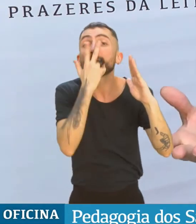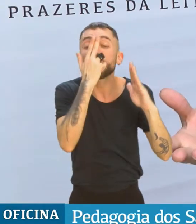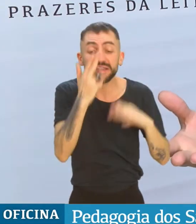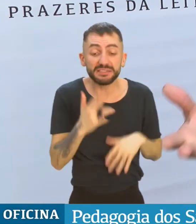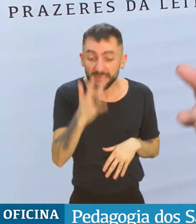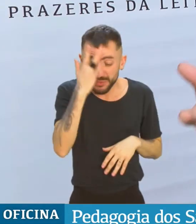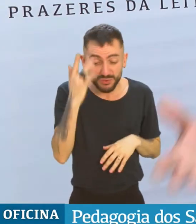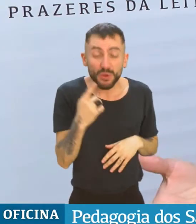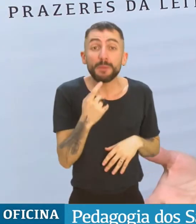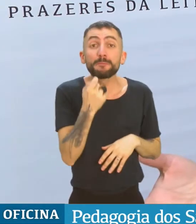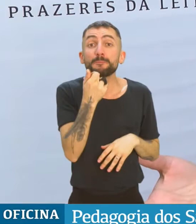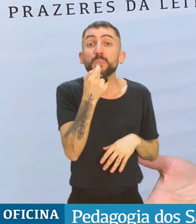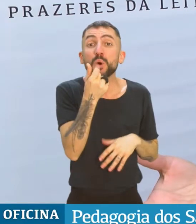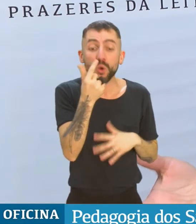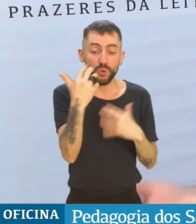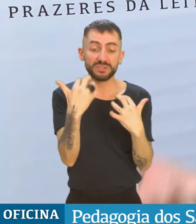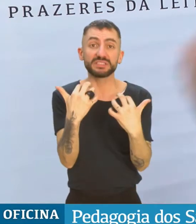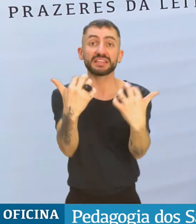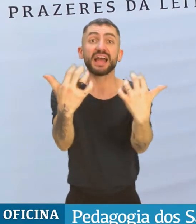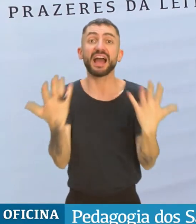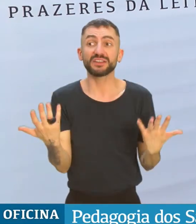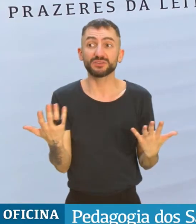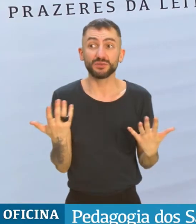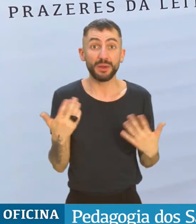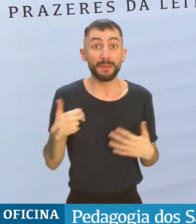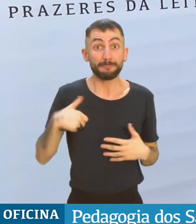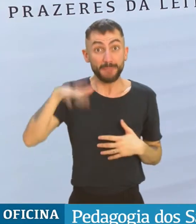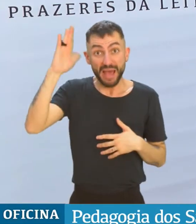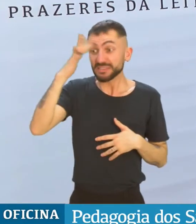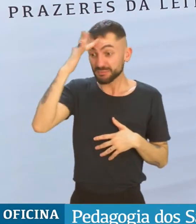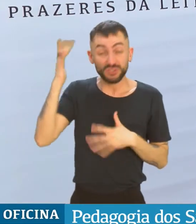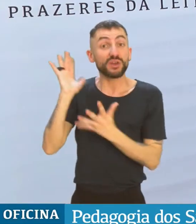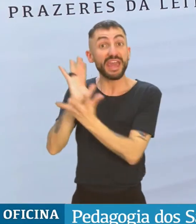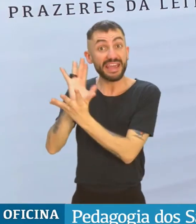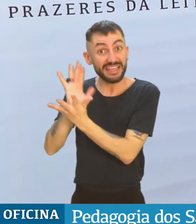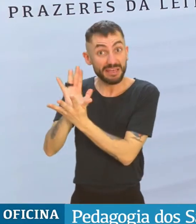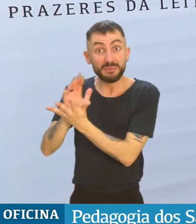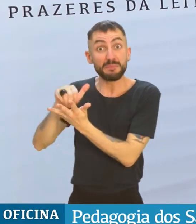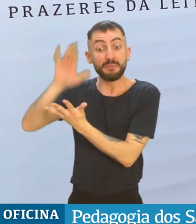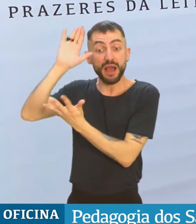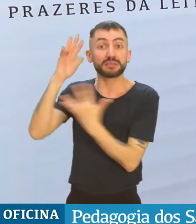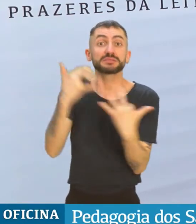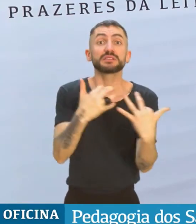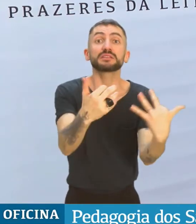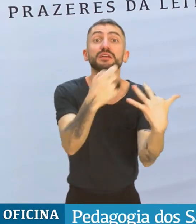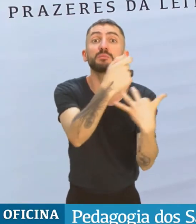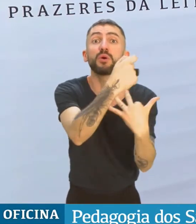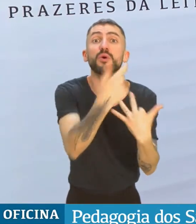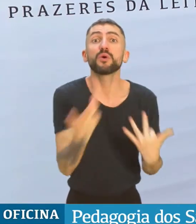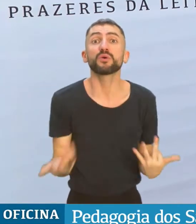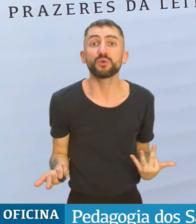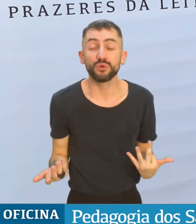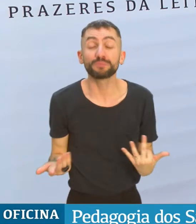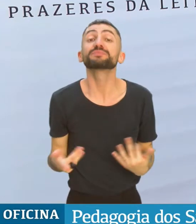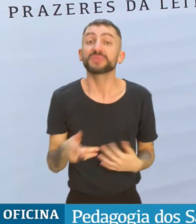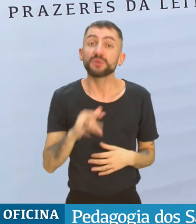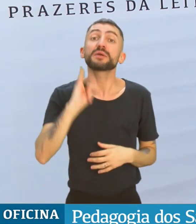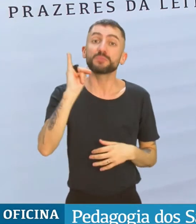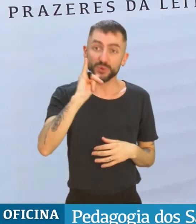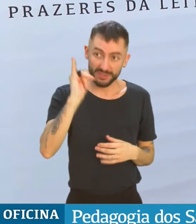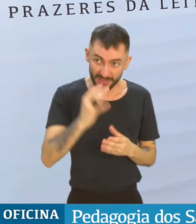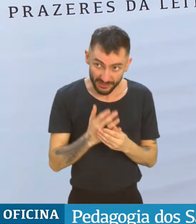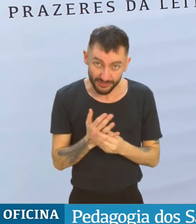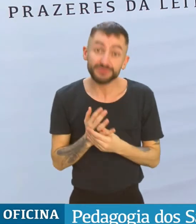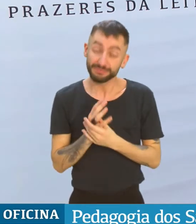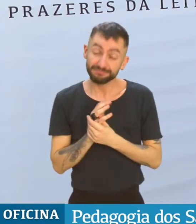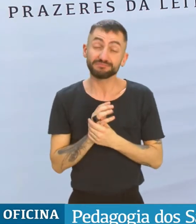menos pessoas na plateia do que pessoas na estrutura, na organização. E isso é um tópico muito importante quando a gente